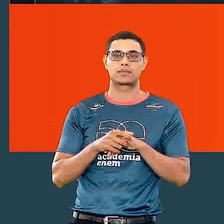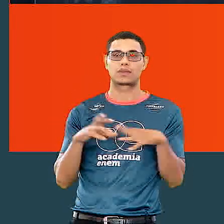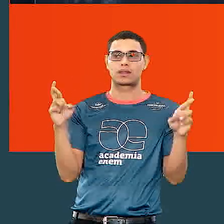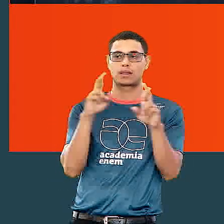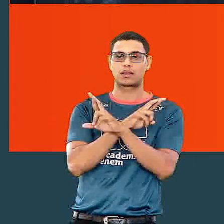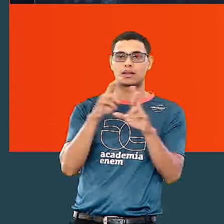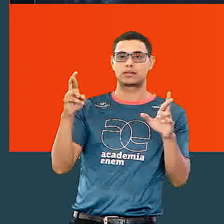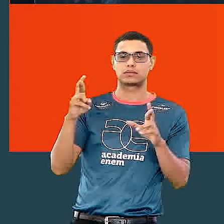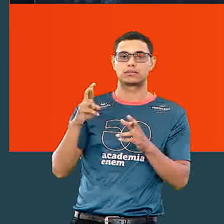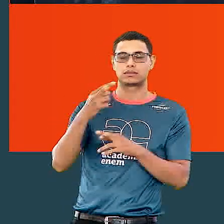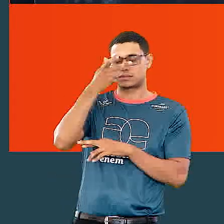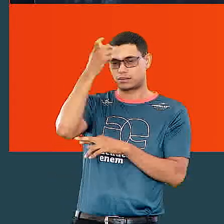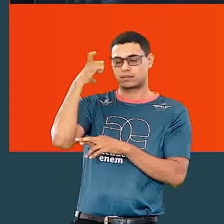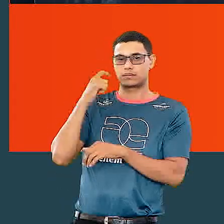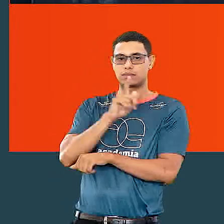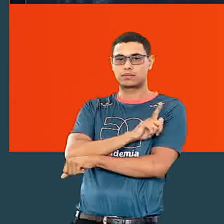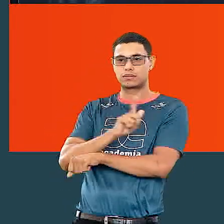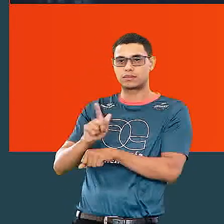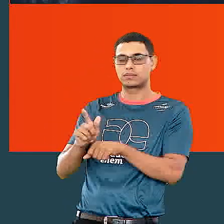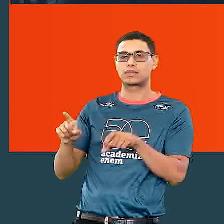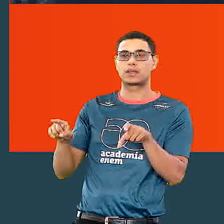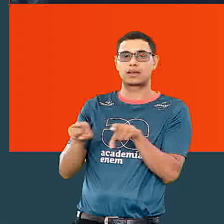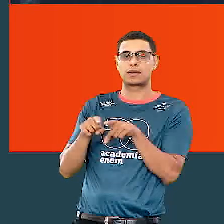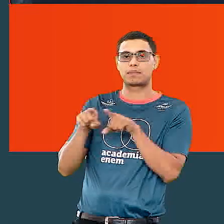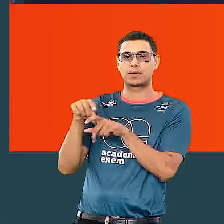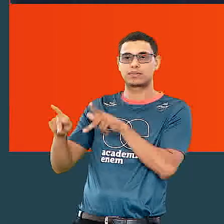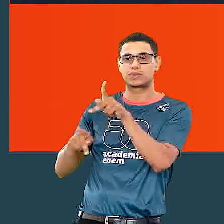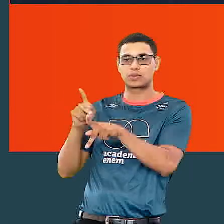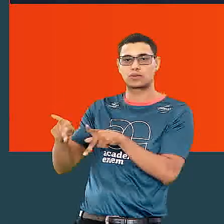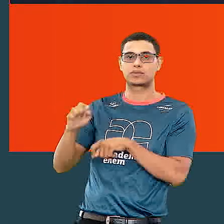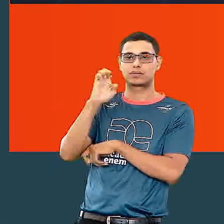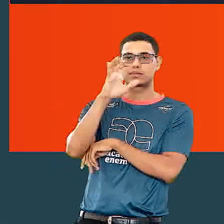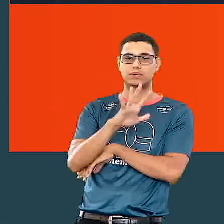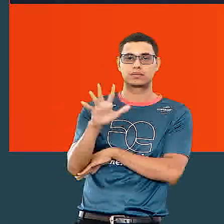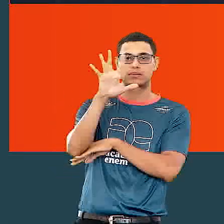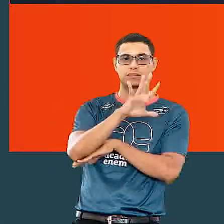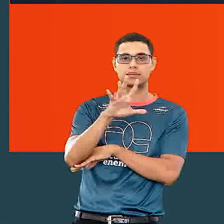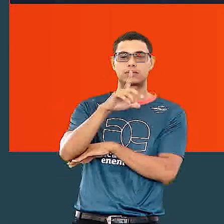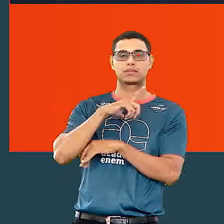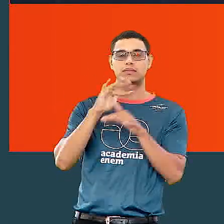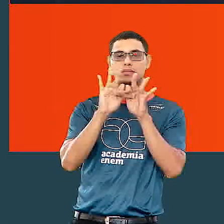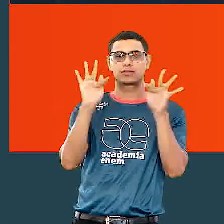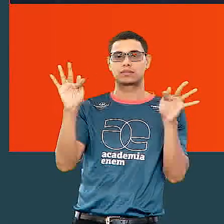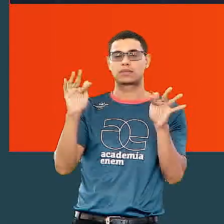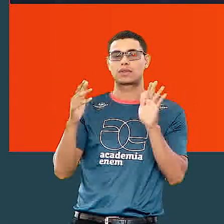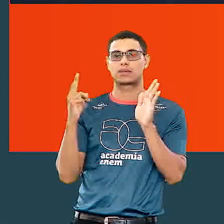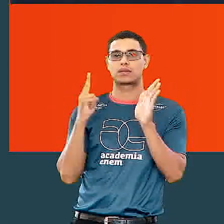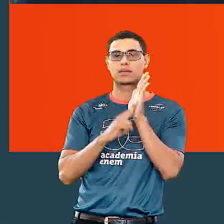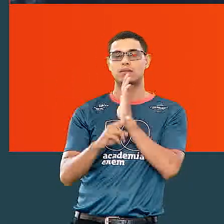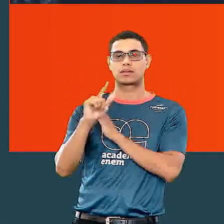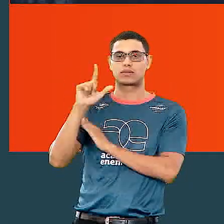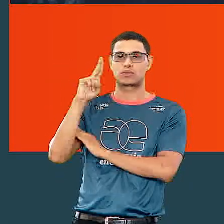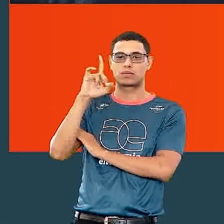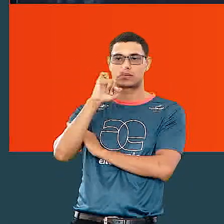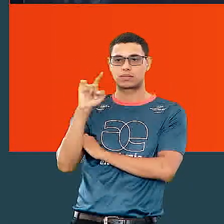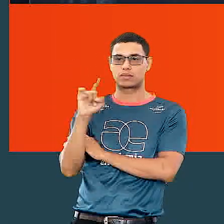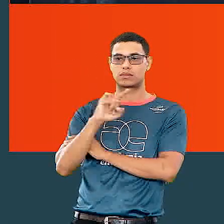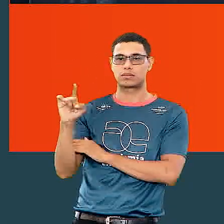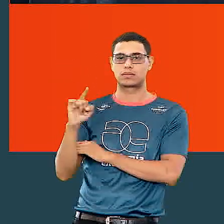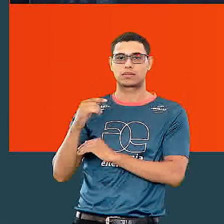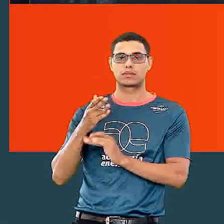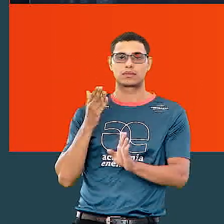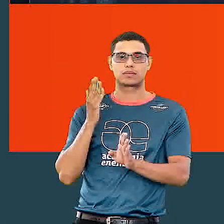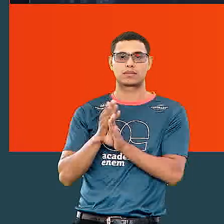entre governantes e governados na Europa. Da frase atribuída ao rei Luís XIV até o pronunciamento